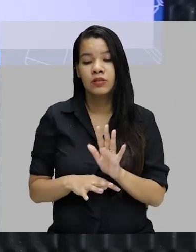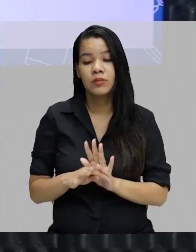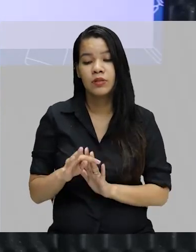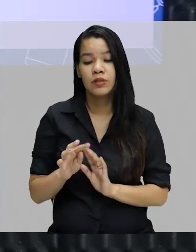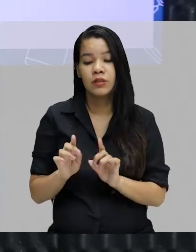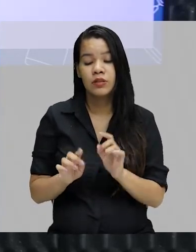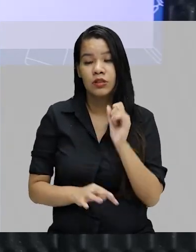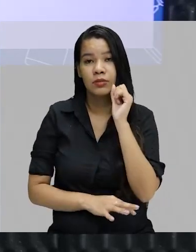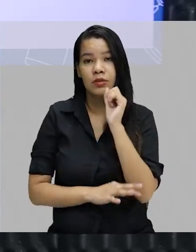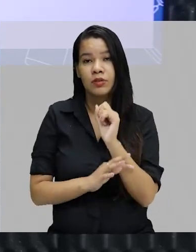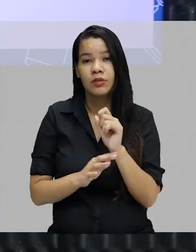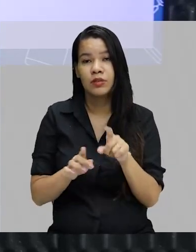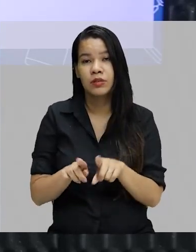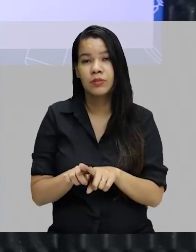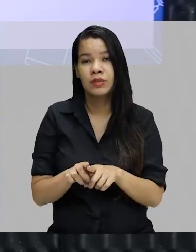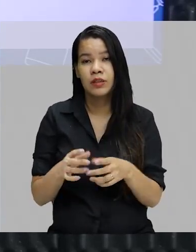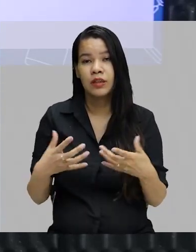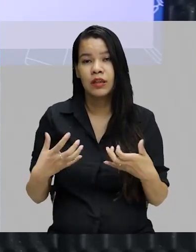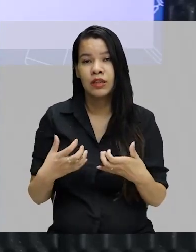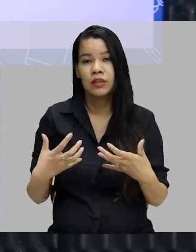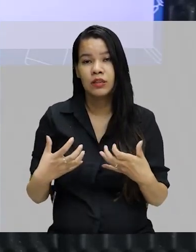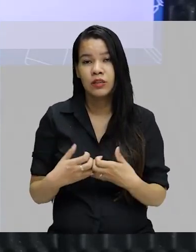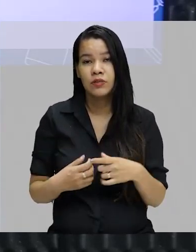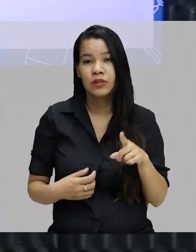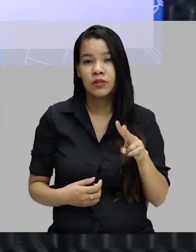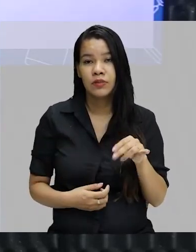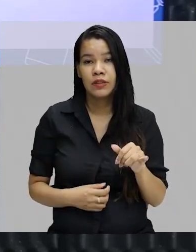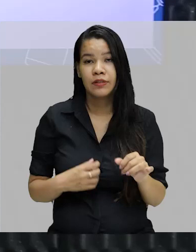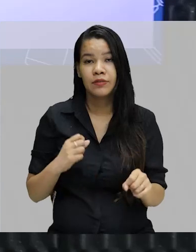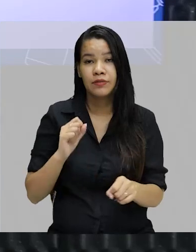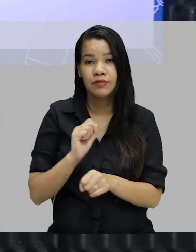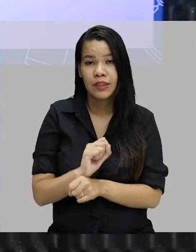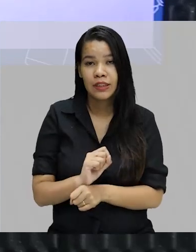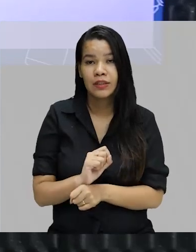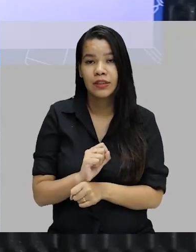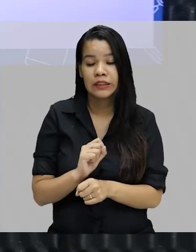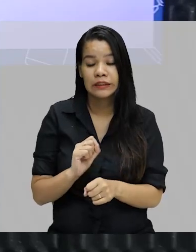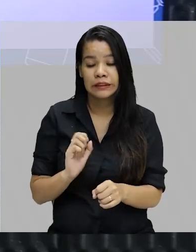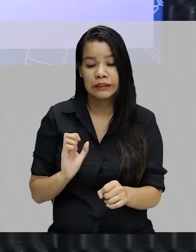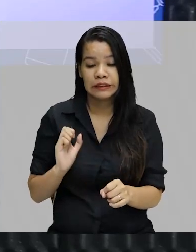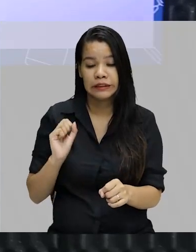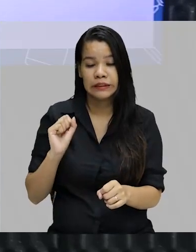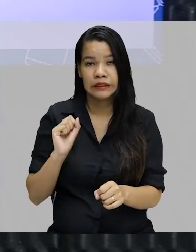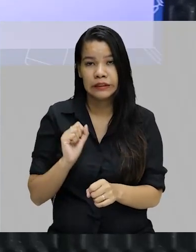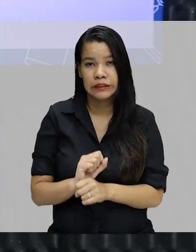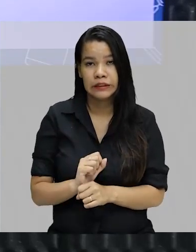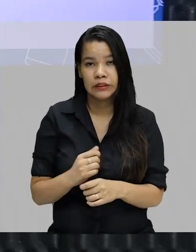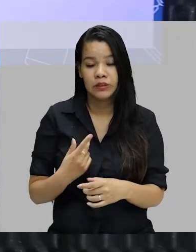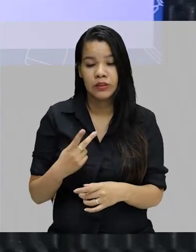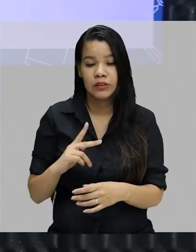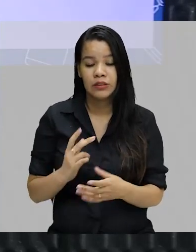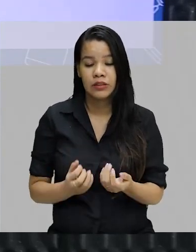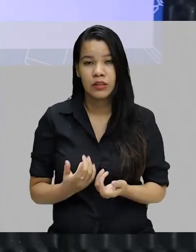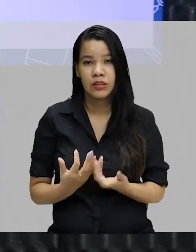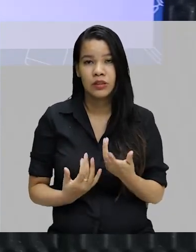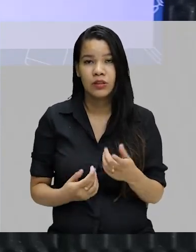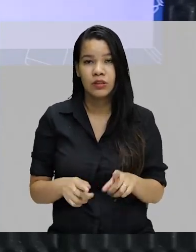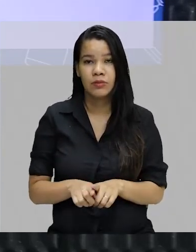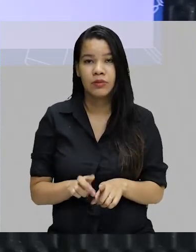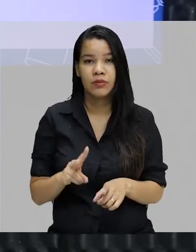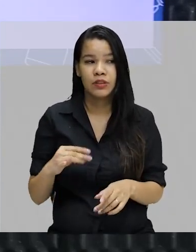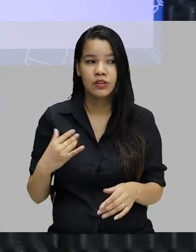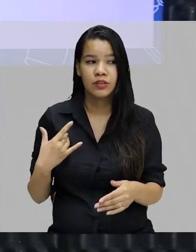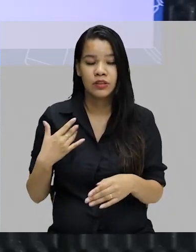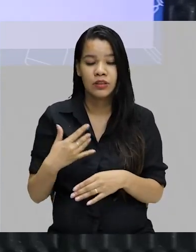ao atrito. Só lembrando, né, você vai estar freando o automóvel. Então, esse calor gerado também vai chegar